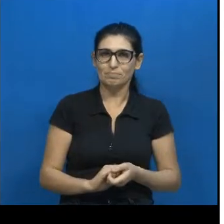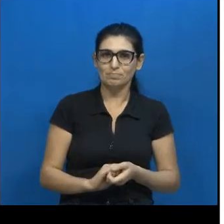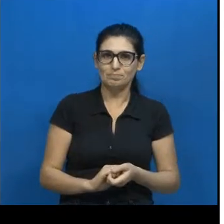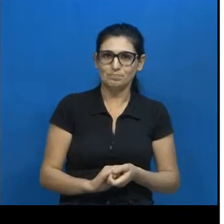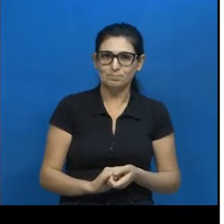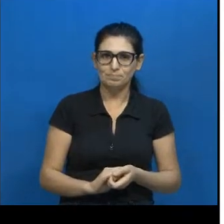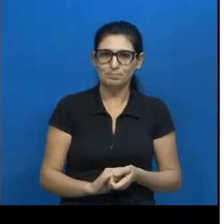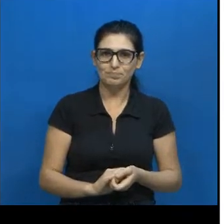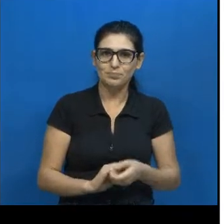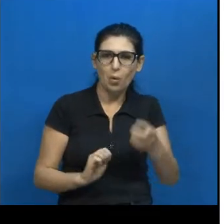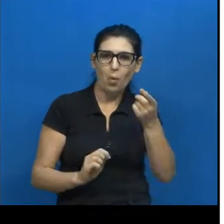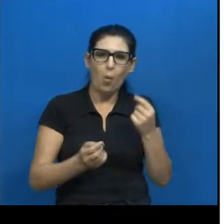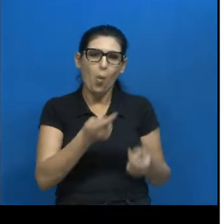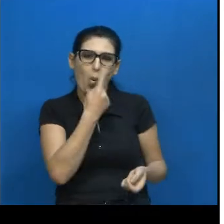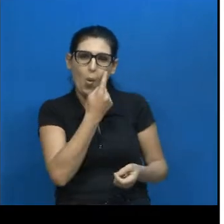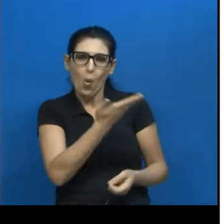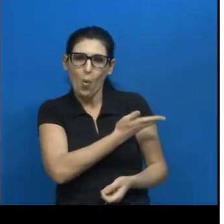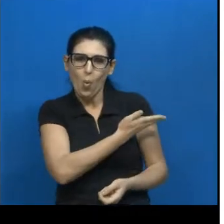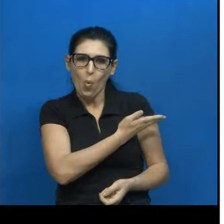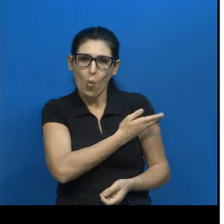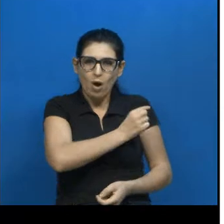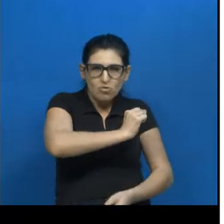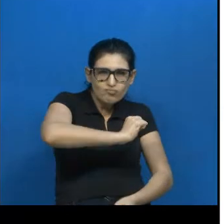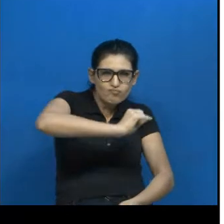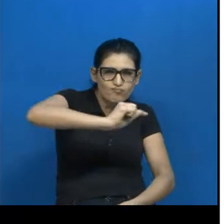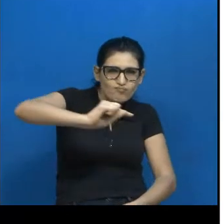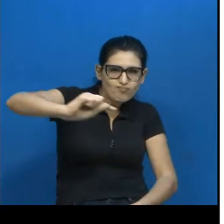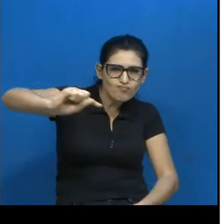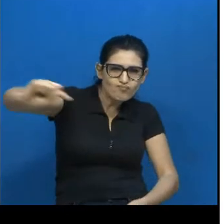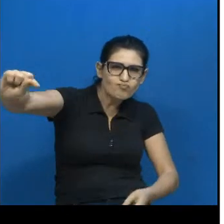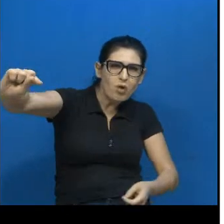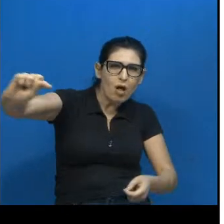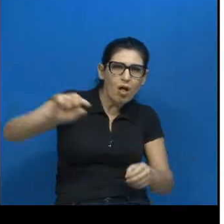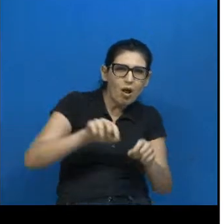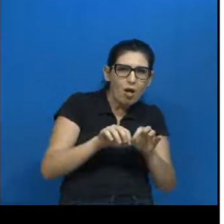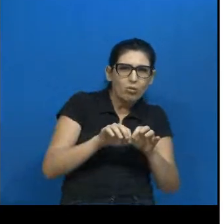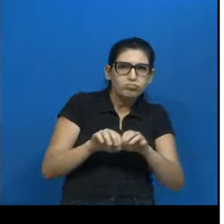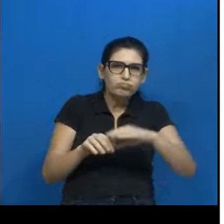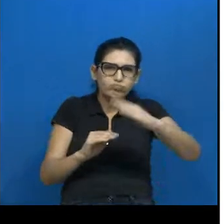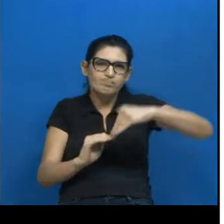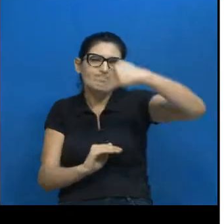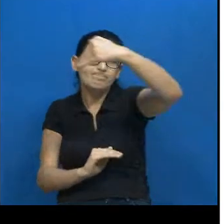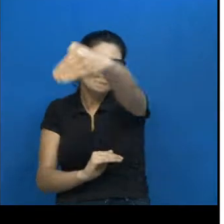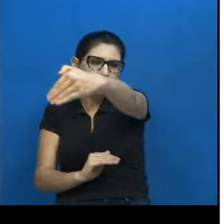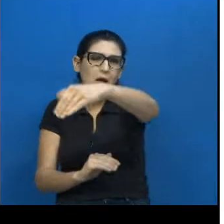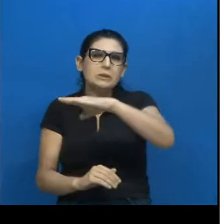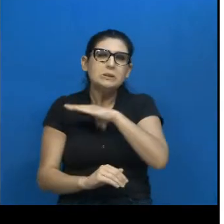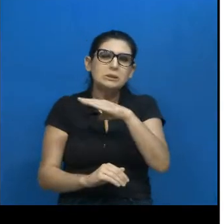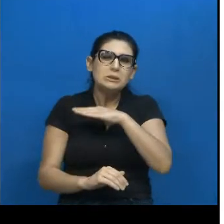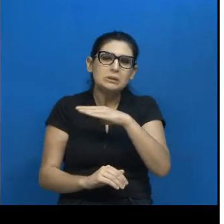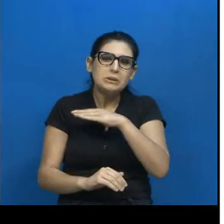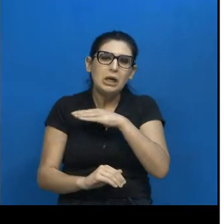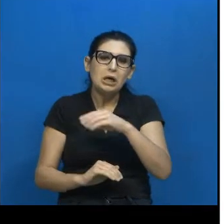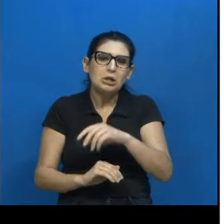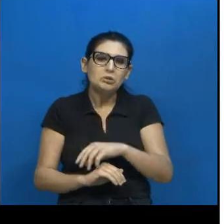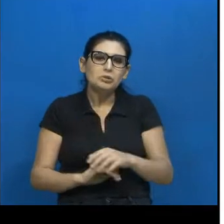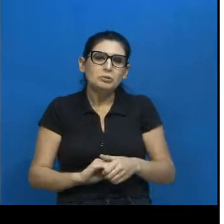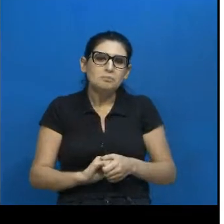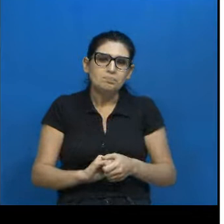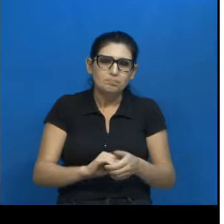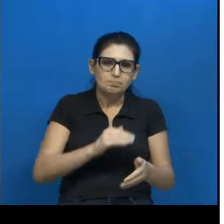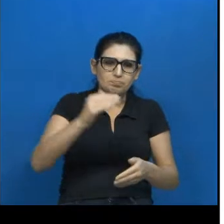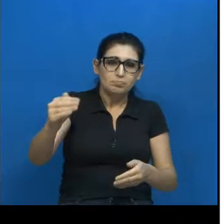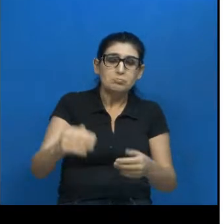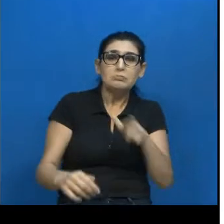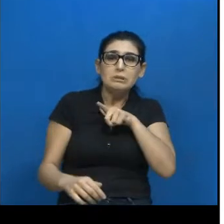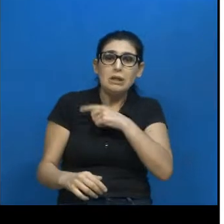que é essa linha aqui, que sai da Vila Garcia, atravessa a cidade e vai São Benedito. Essa linha da Vila Garcia é uma das únicas, assim, é uma das 4 linhas que